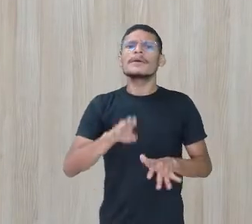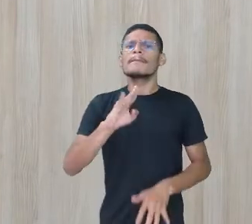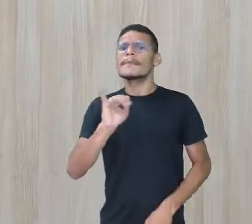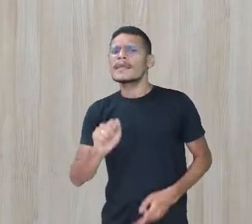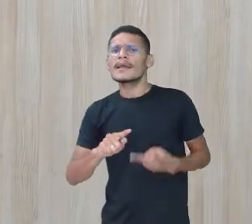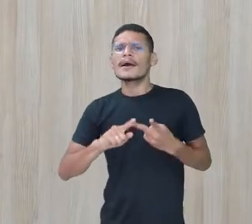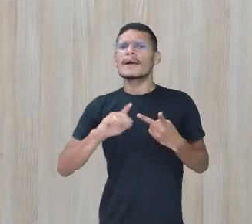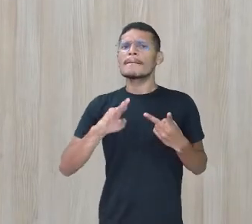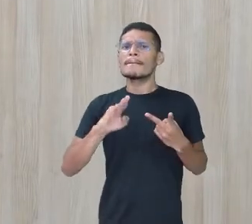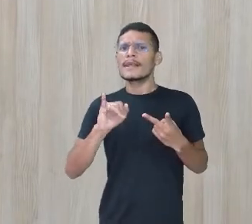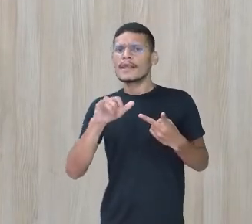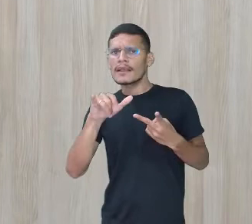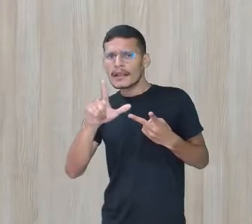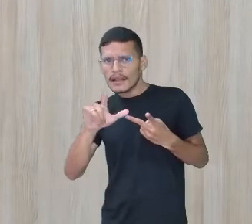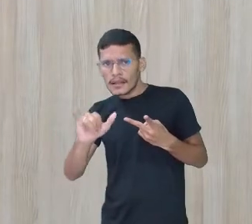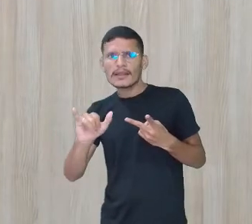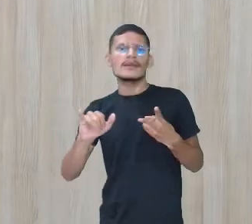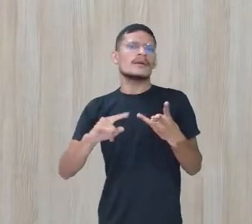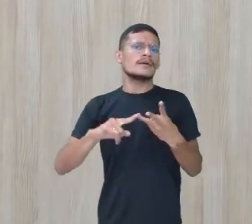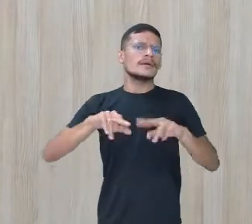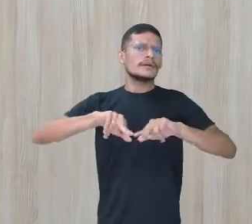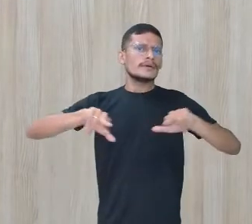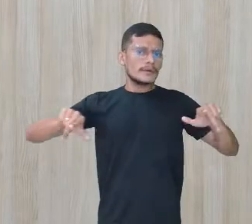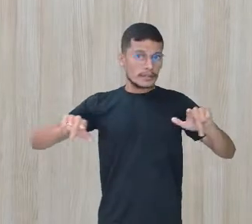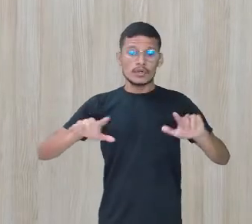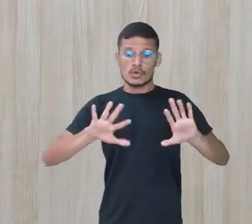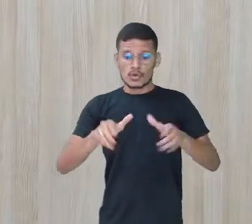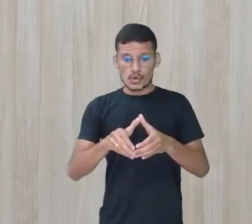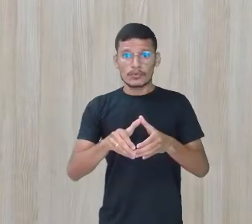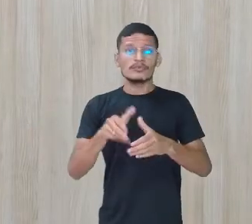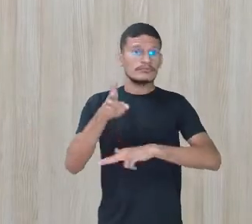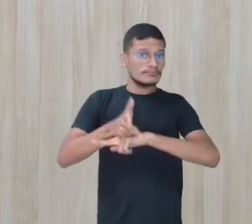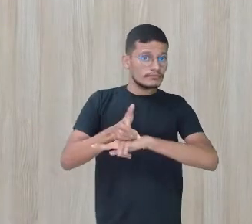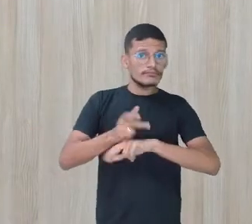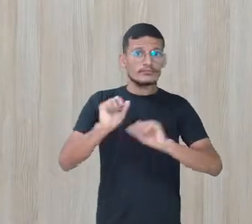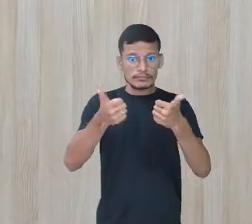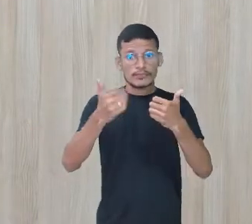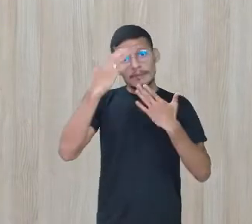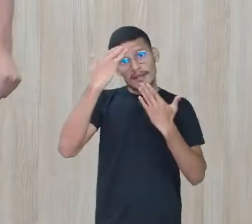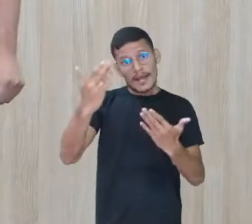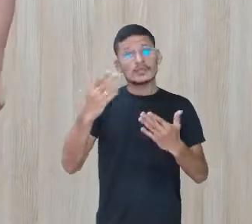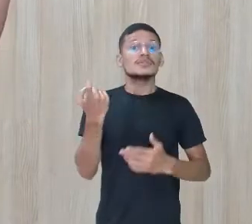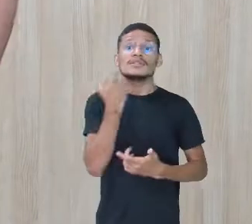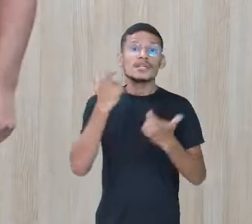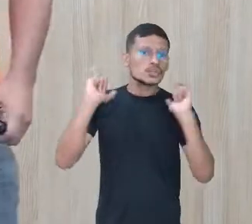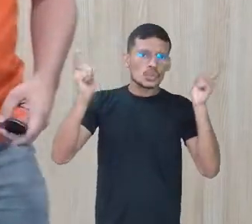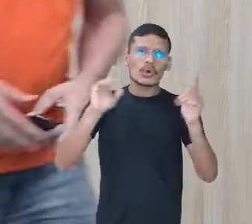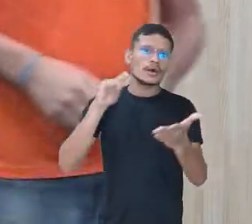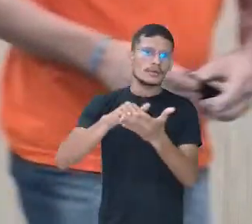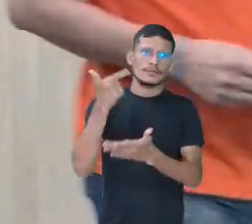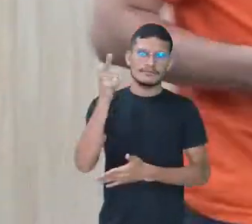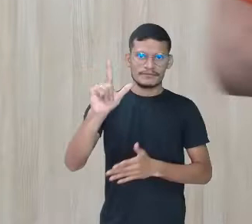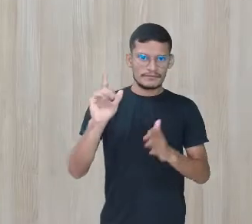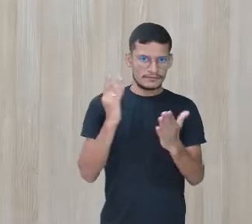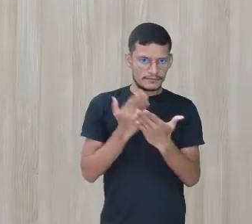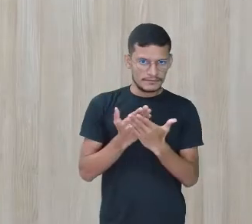Bia, né? E, enfim, o Billy, toda a nossa equipe. Valeu, galera. Sextou. Tchauzinho. Até a próxima.